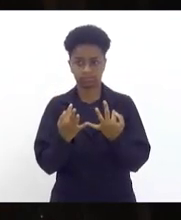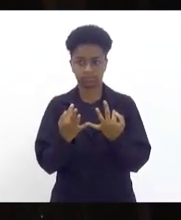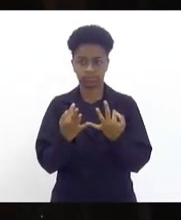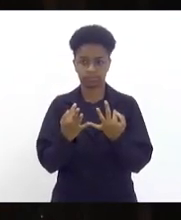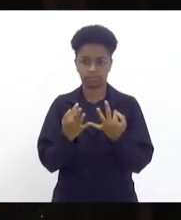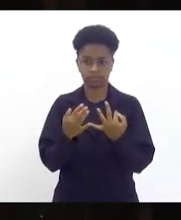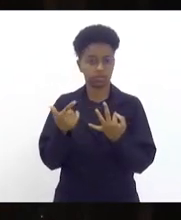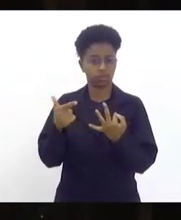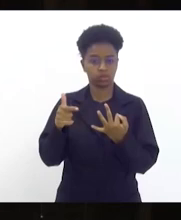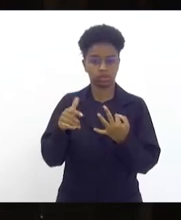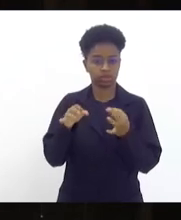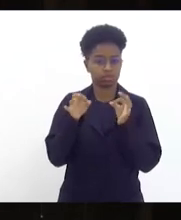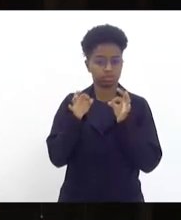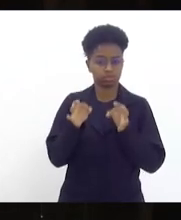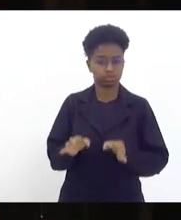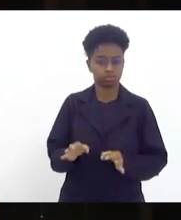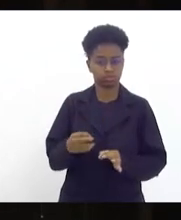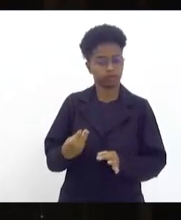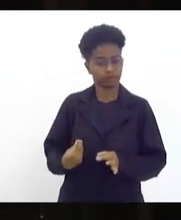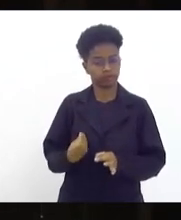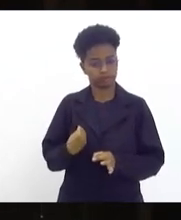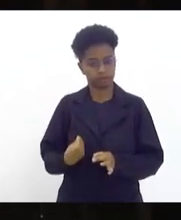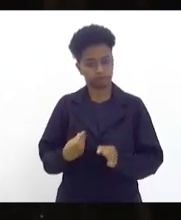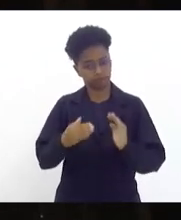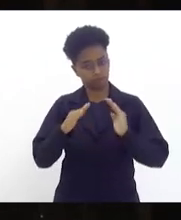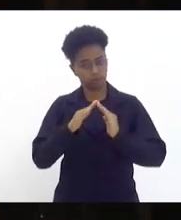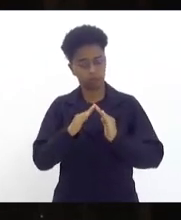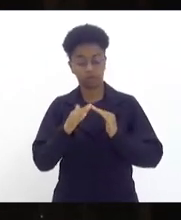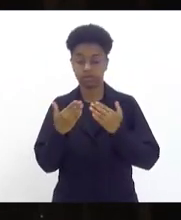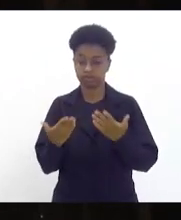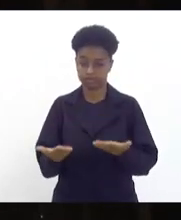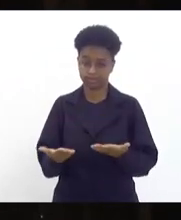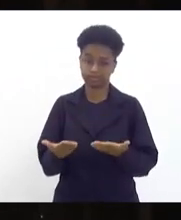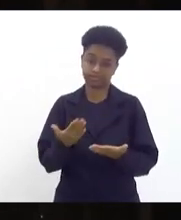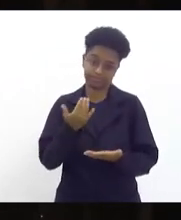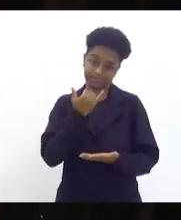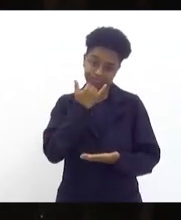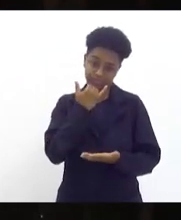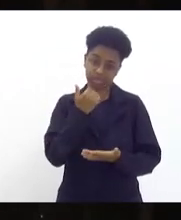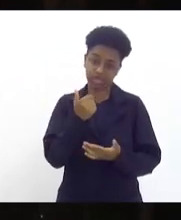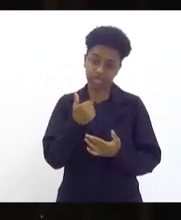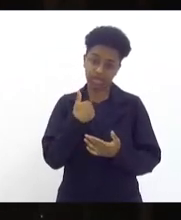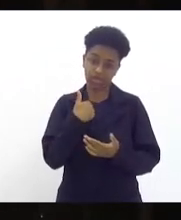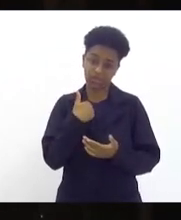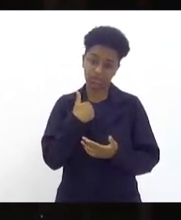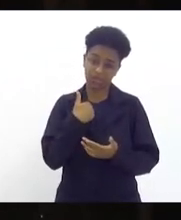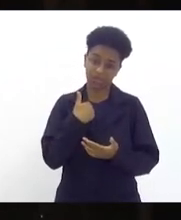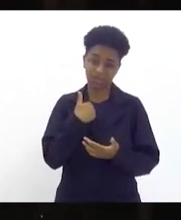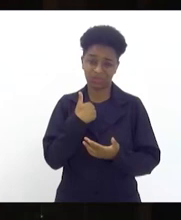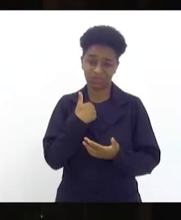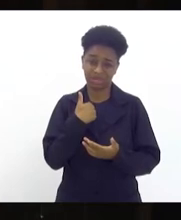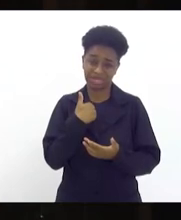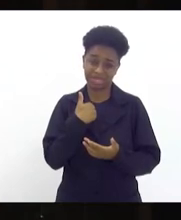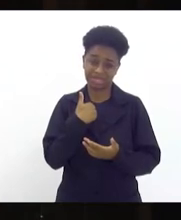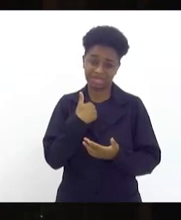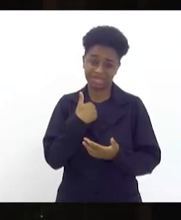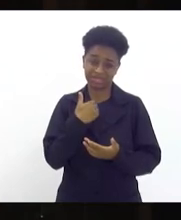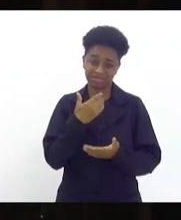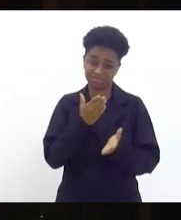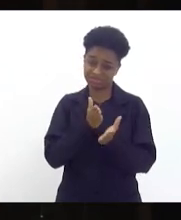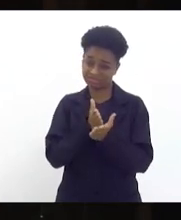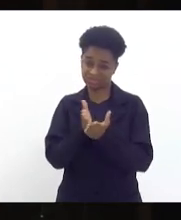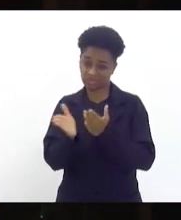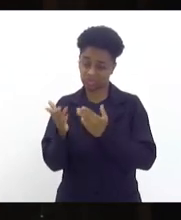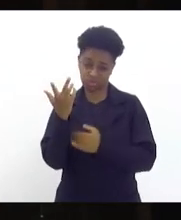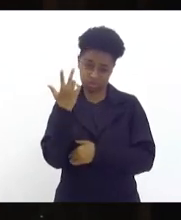dignidade e moradia nem te estuda então eu sou meia fora da normal tá